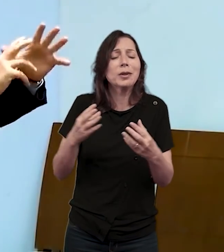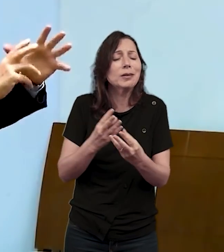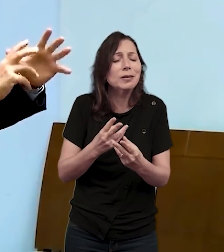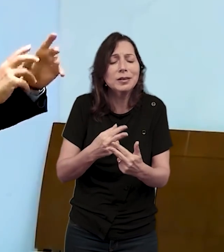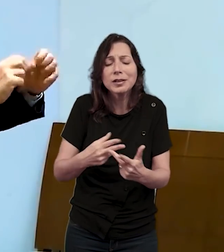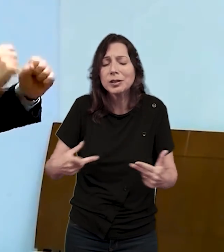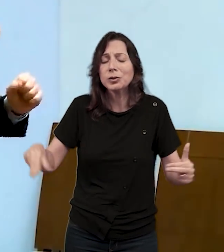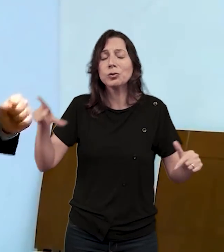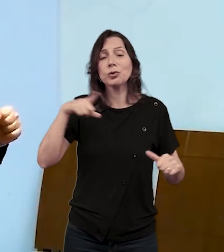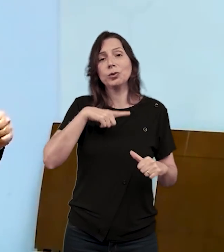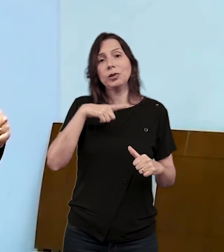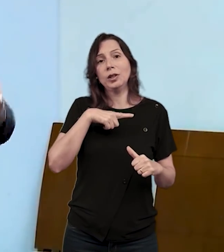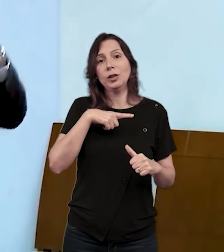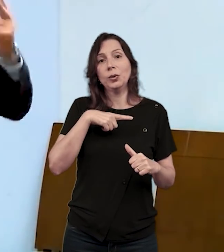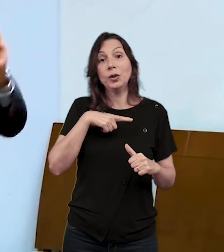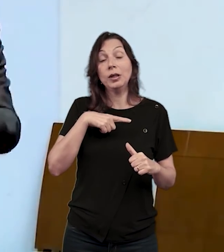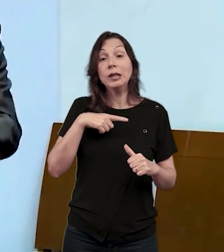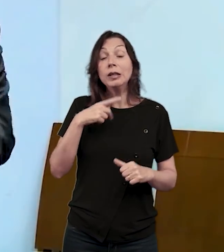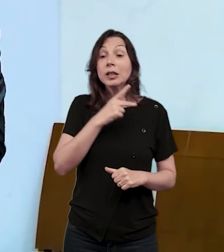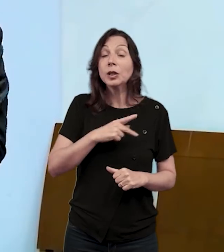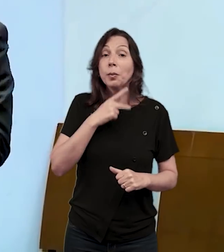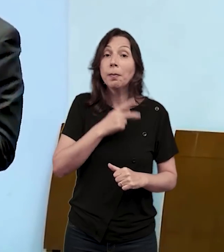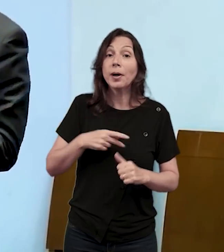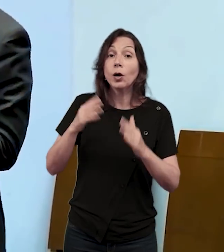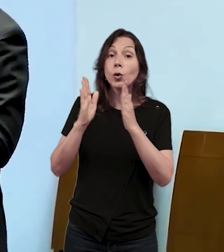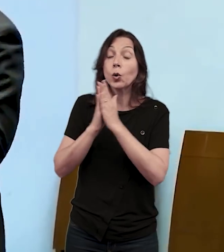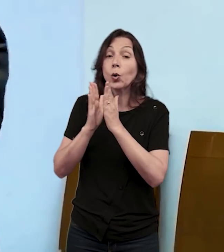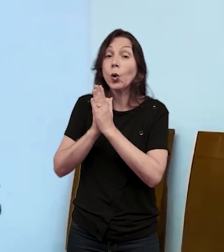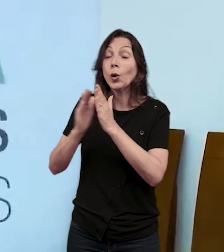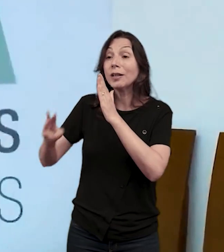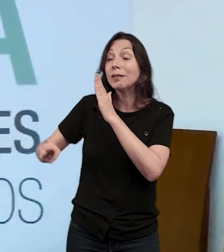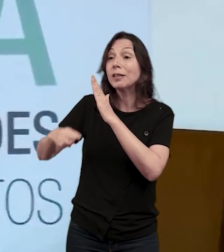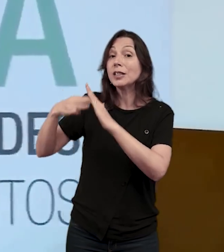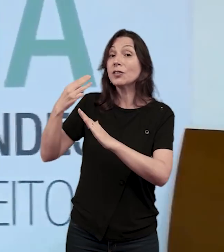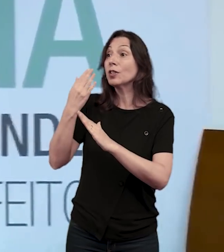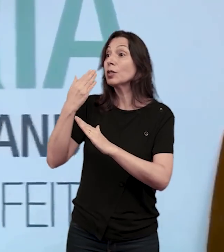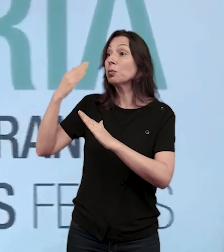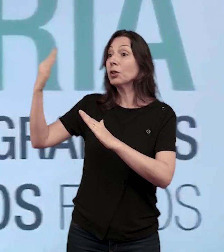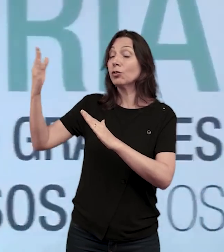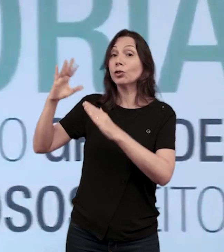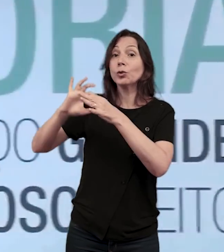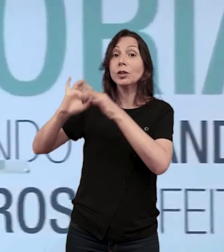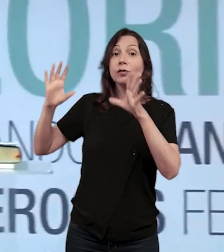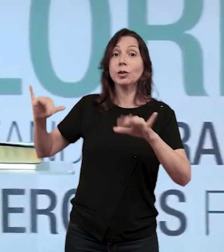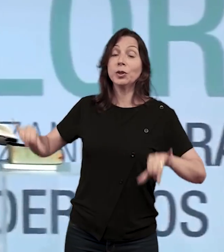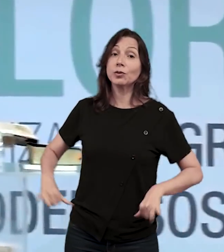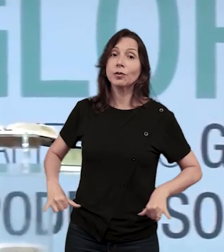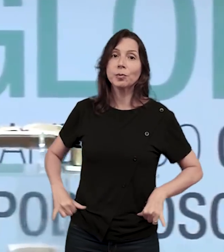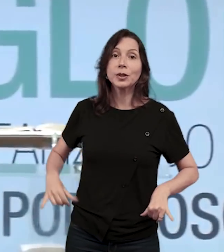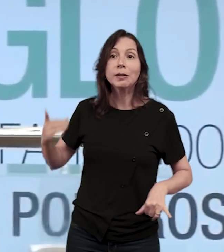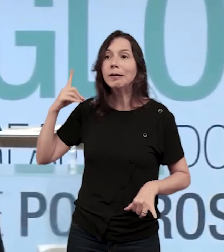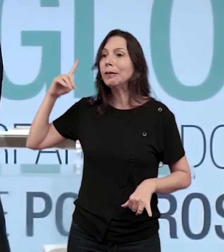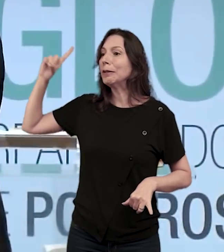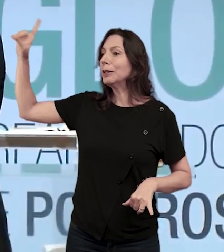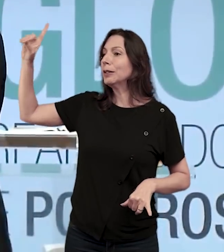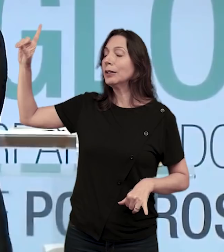Paulo ora a Deus, não só 1, mas 2, mas 3 vezes, e Deus não atende o pedido dele.